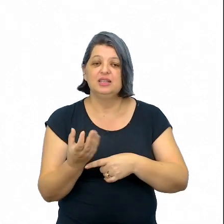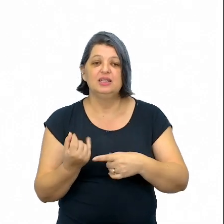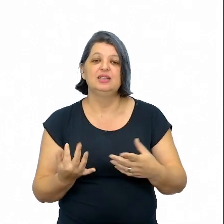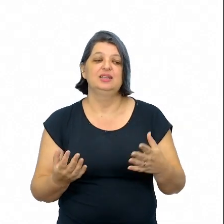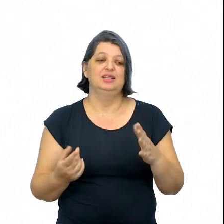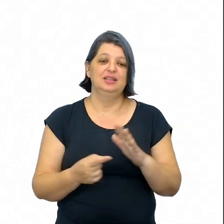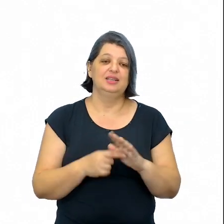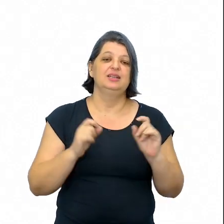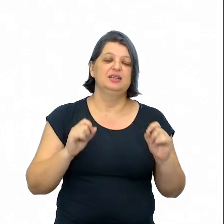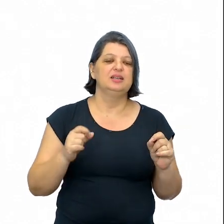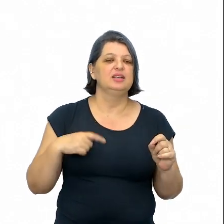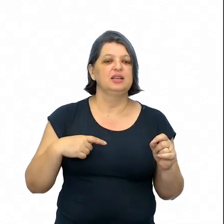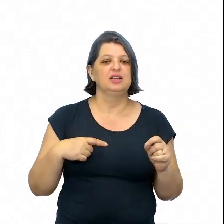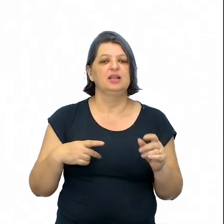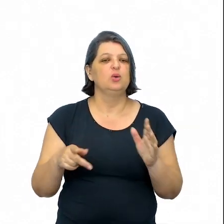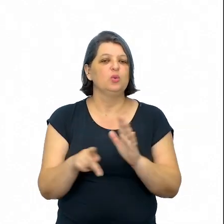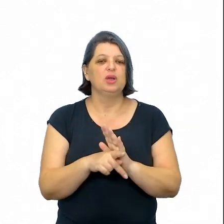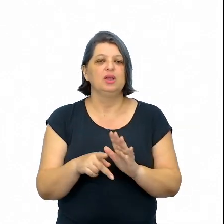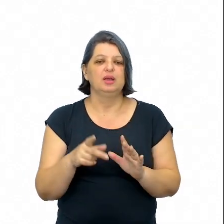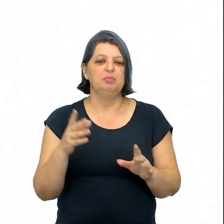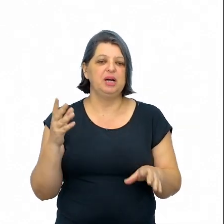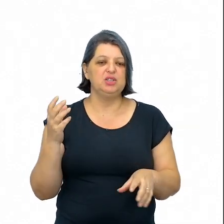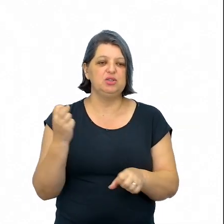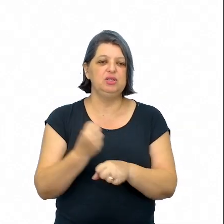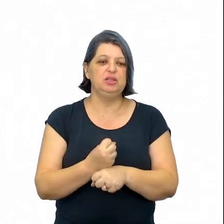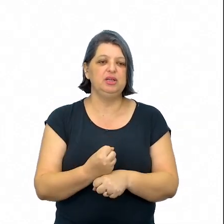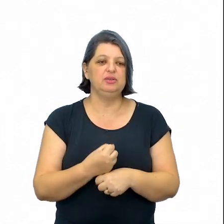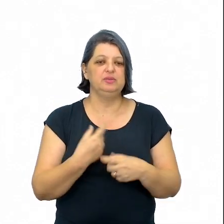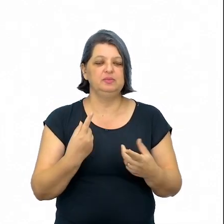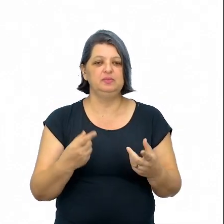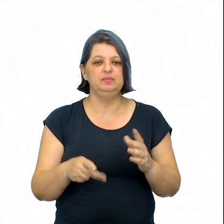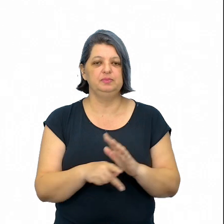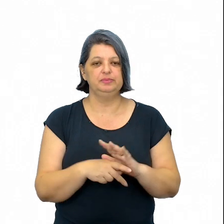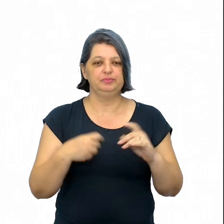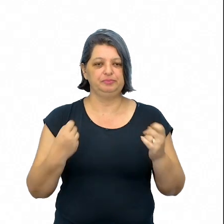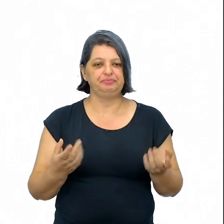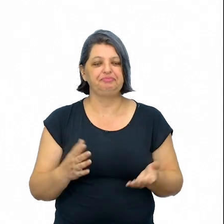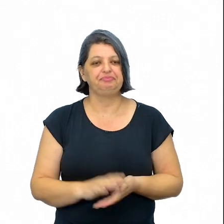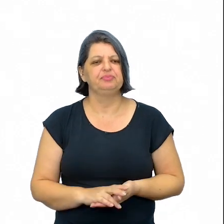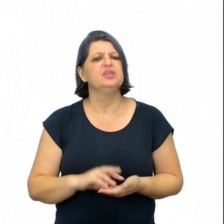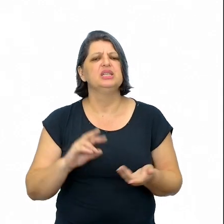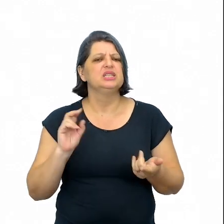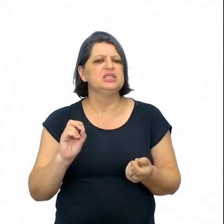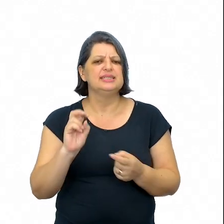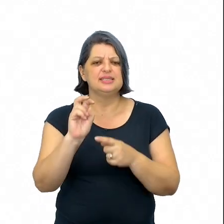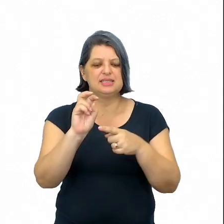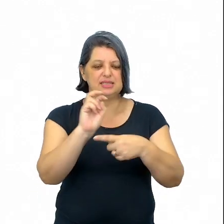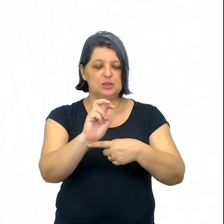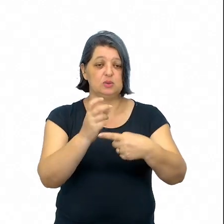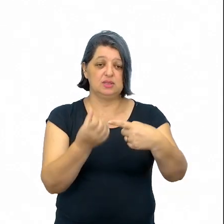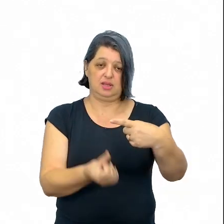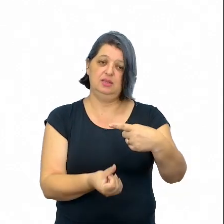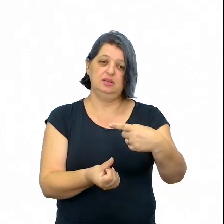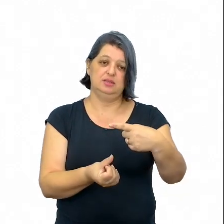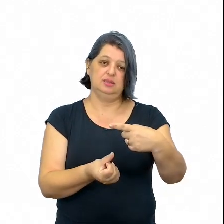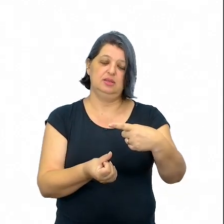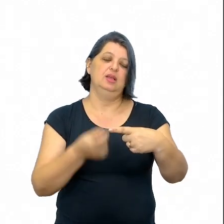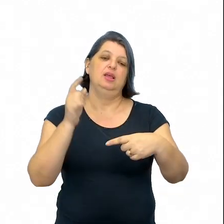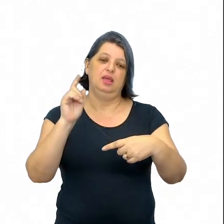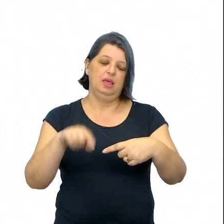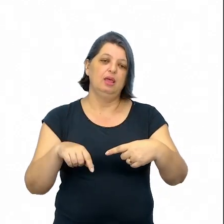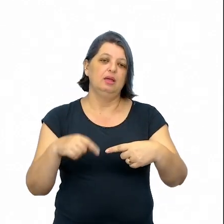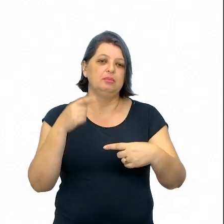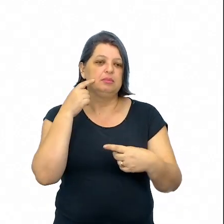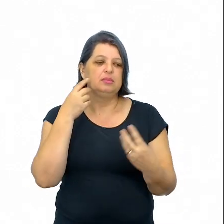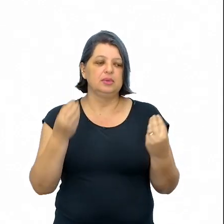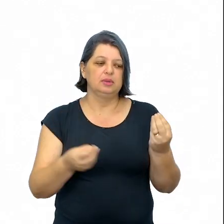uma parte de um inteiro? Né? Quando eu falar 5/6, o que é 5/6? É diferente, será, que eu